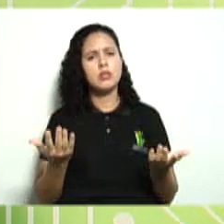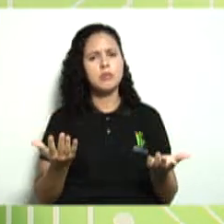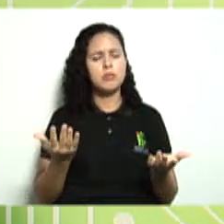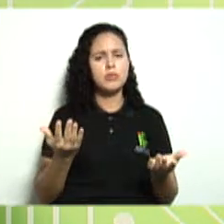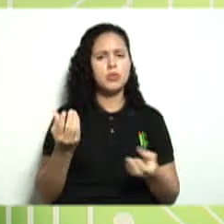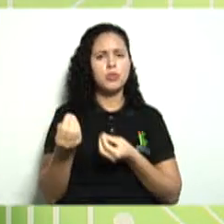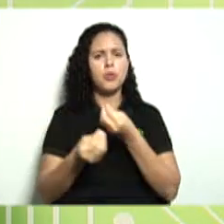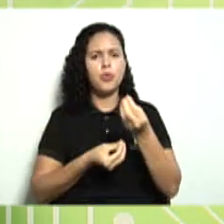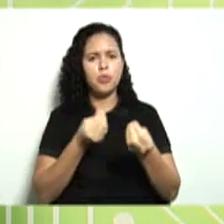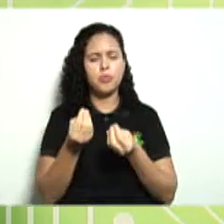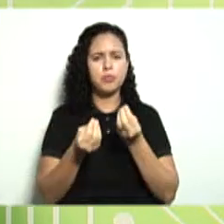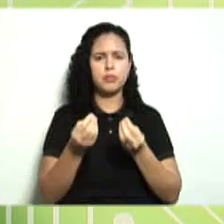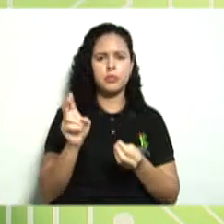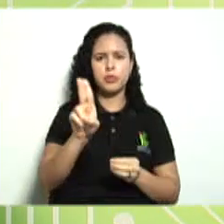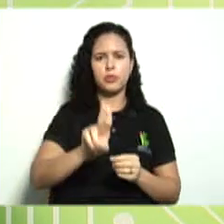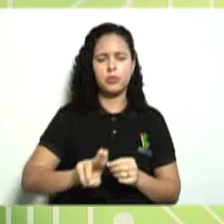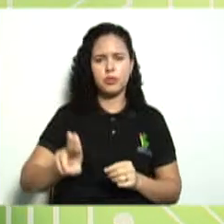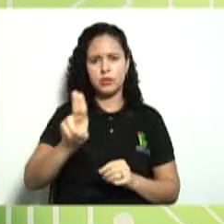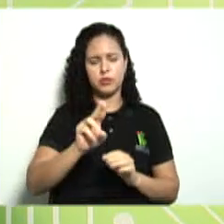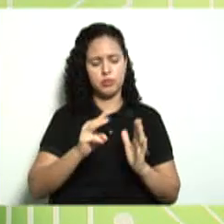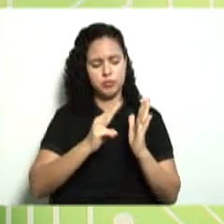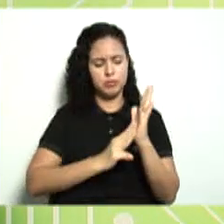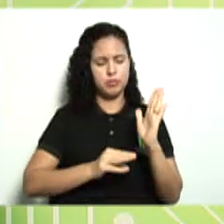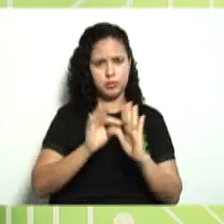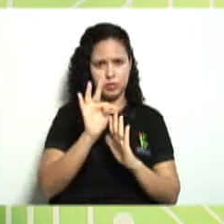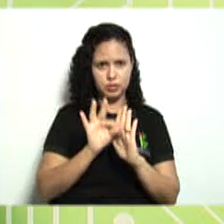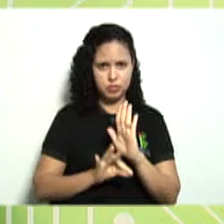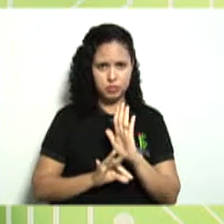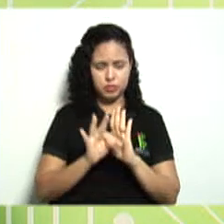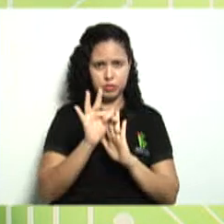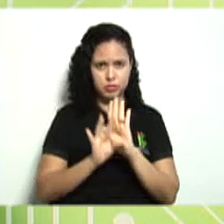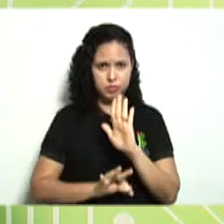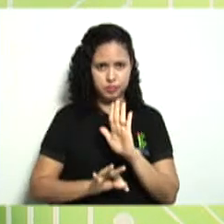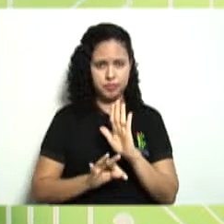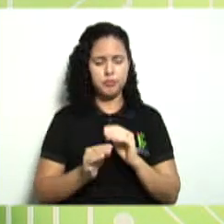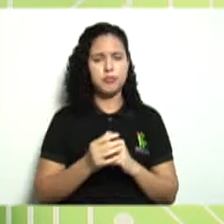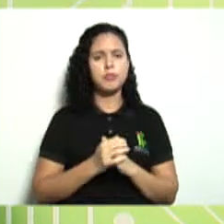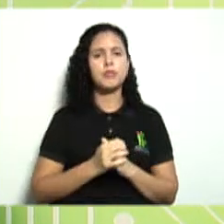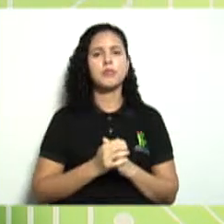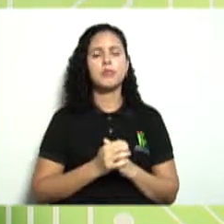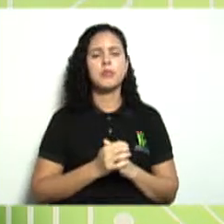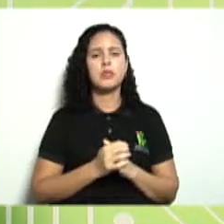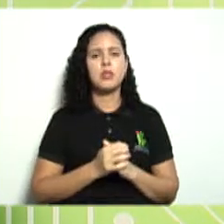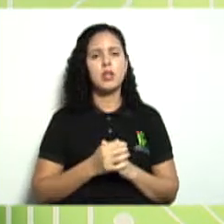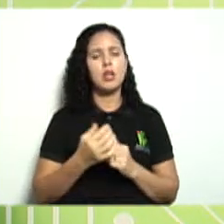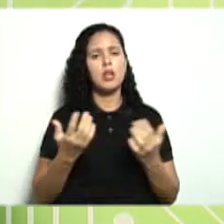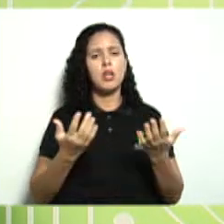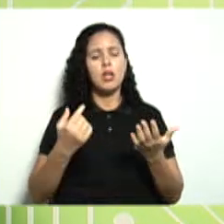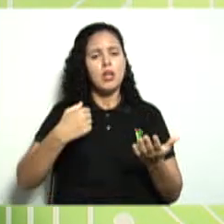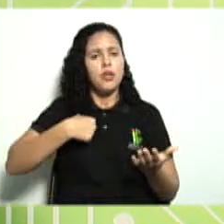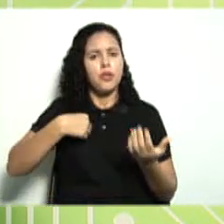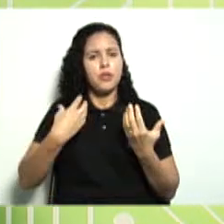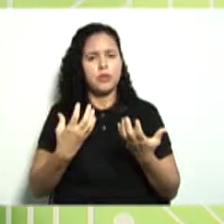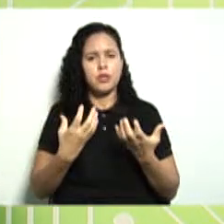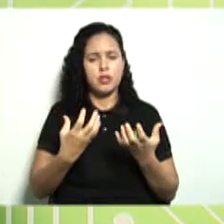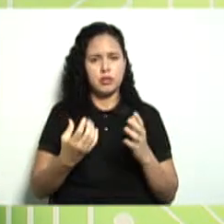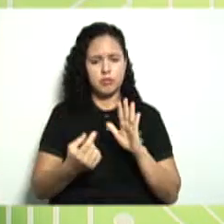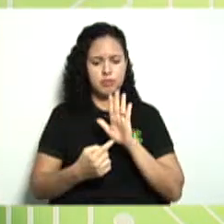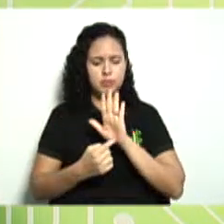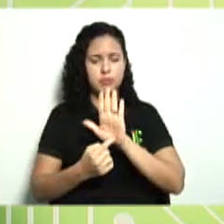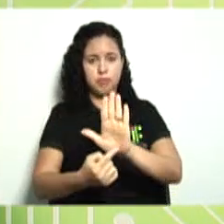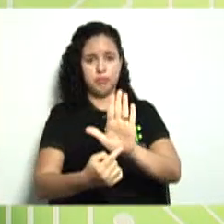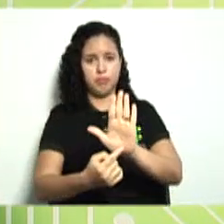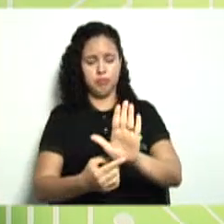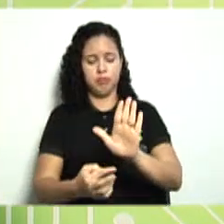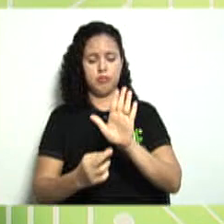vou utilizar o Word, por exemplo? Se eu quiser, por exemplo, fazer uma apresentação, se eu quiser